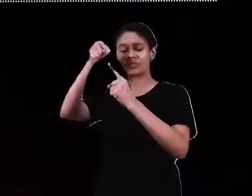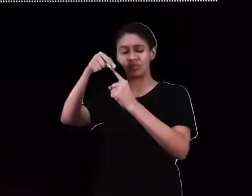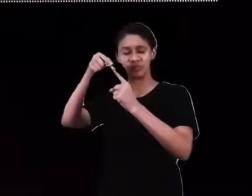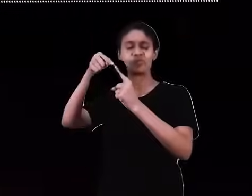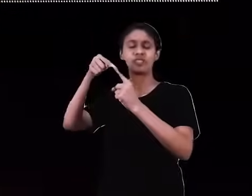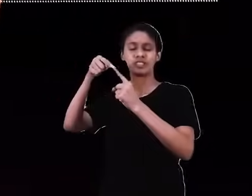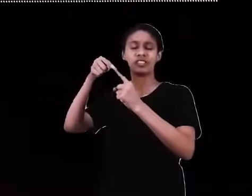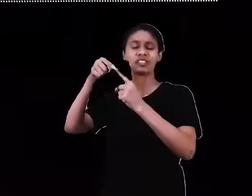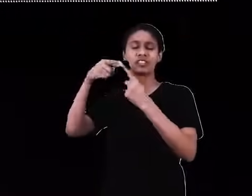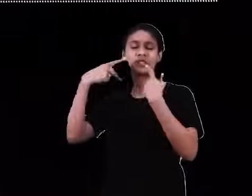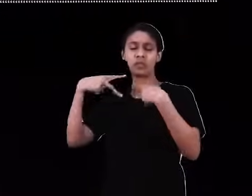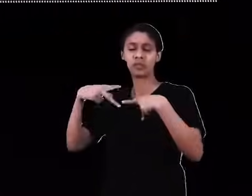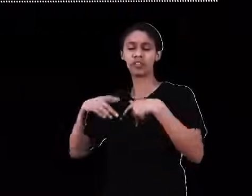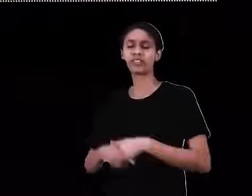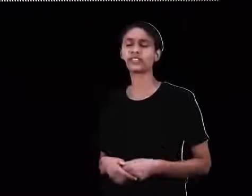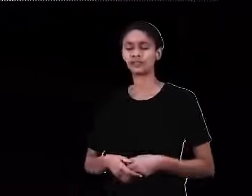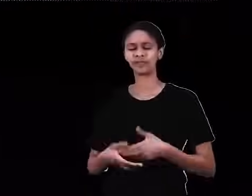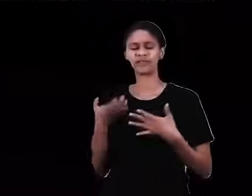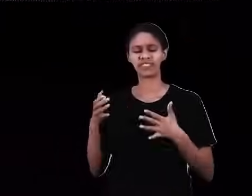Vários deles que queriam roubar